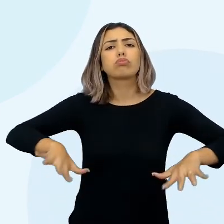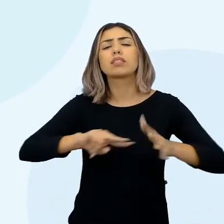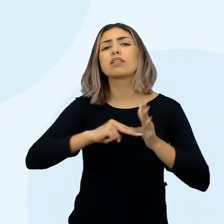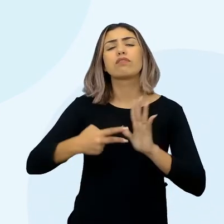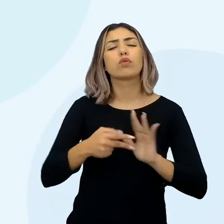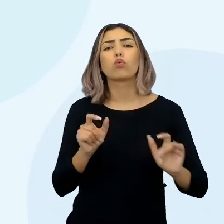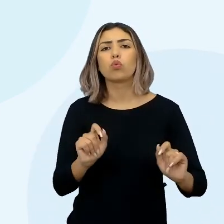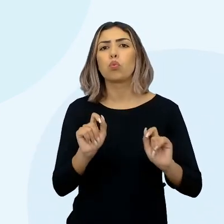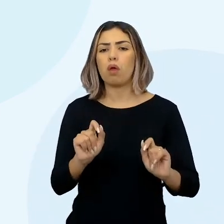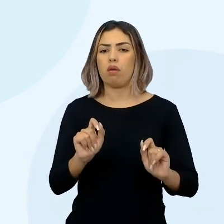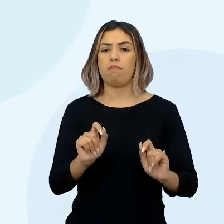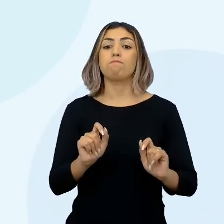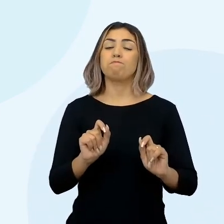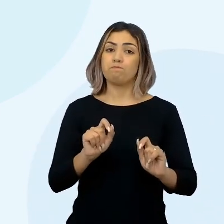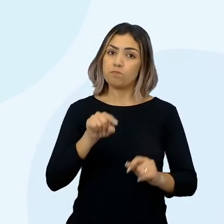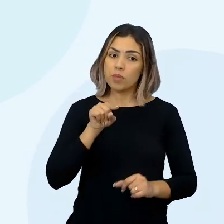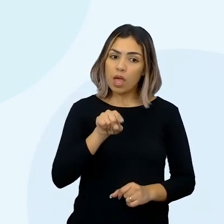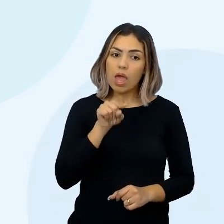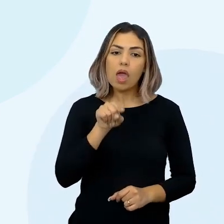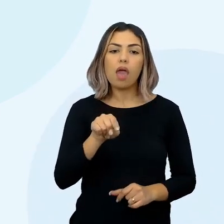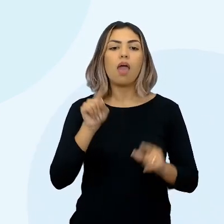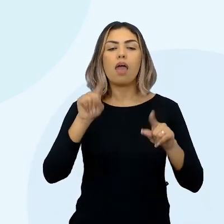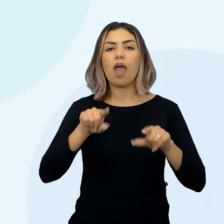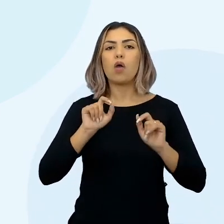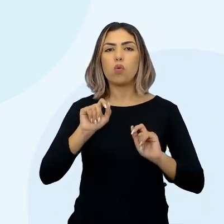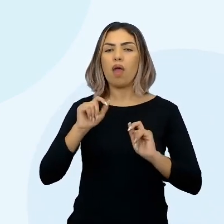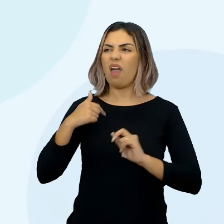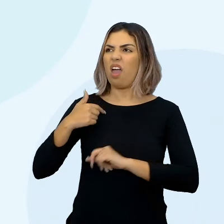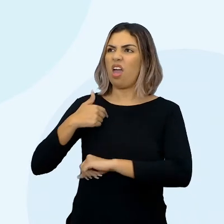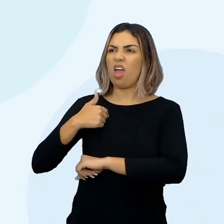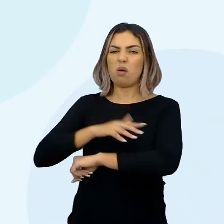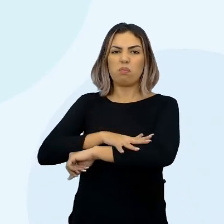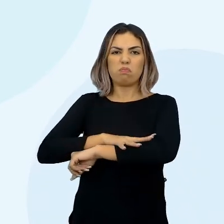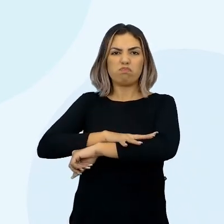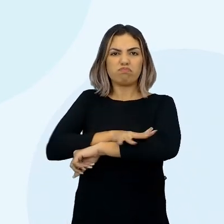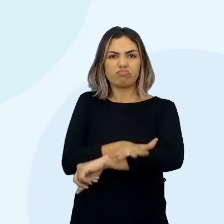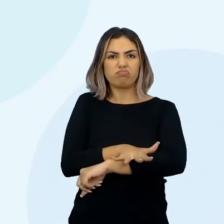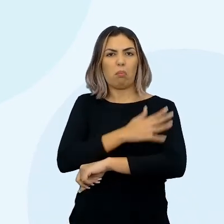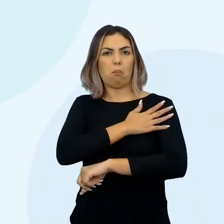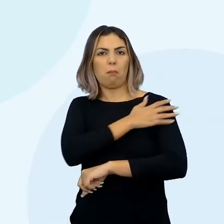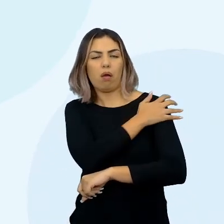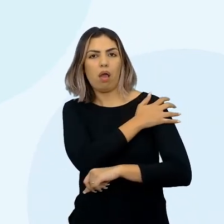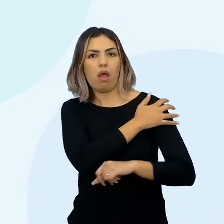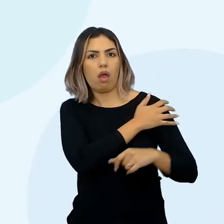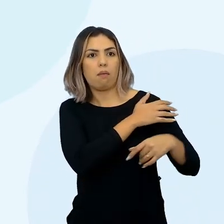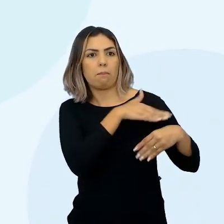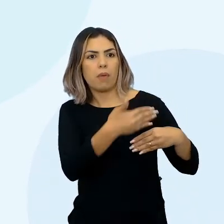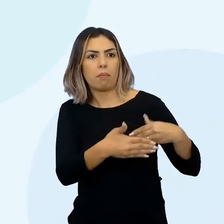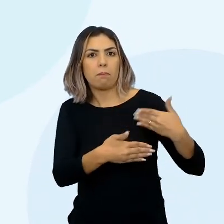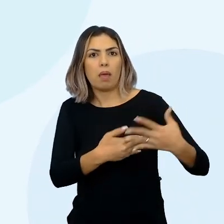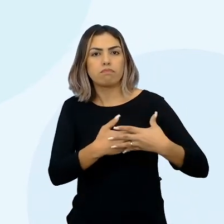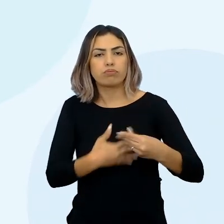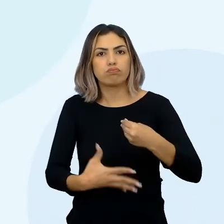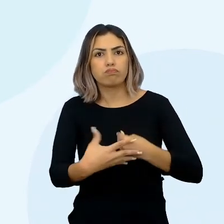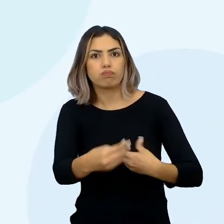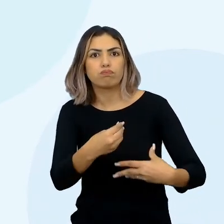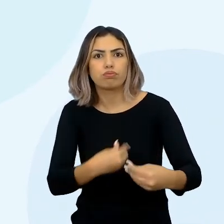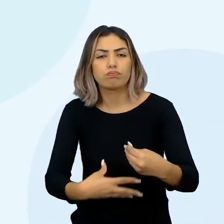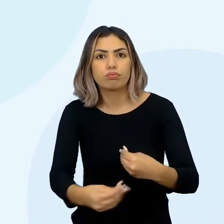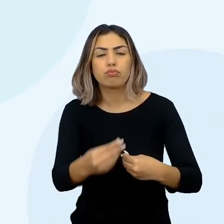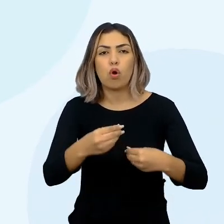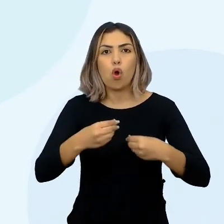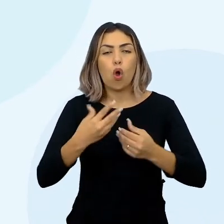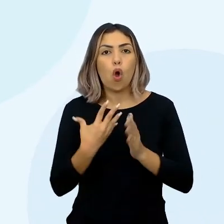uma forma sistemática de reprodução do preconceito e da discriminação, que envolve as diferentes instituições,